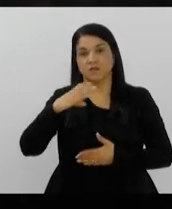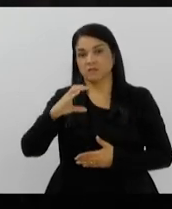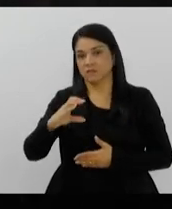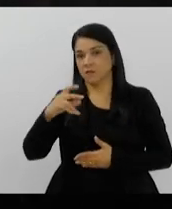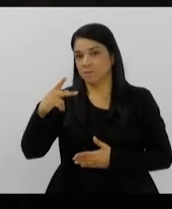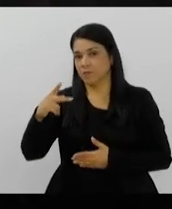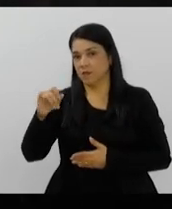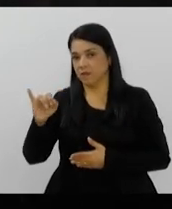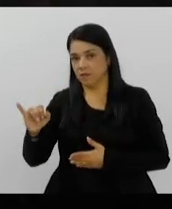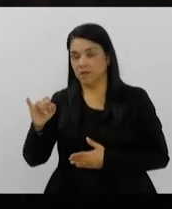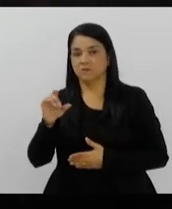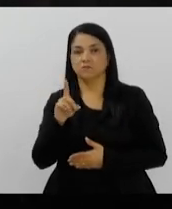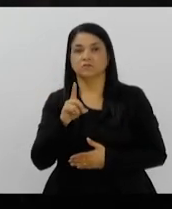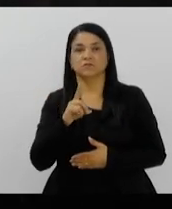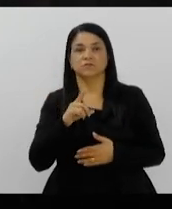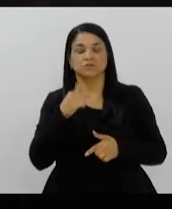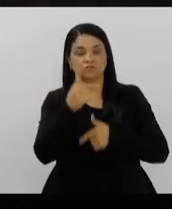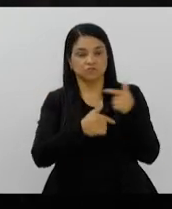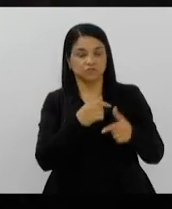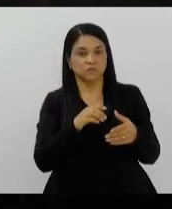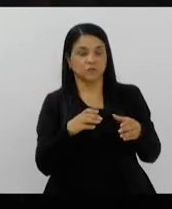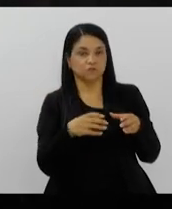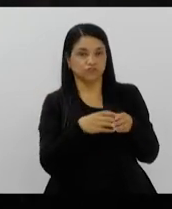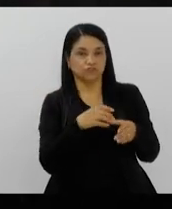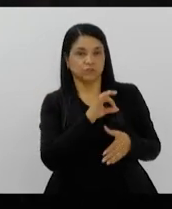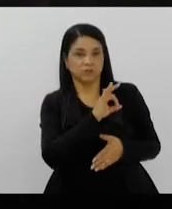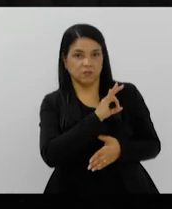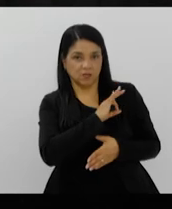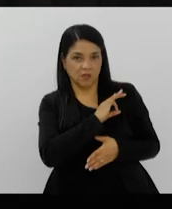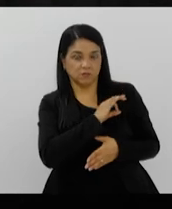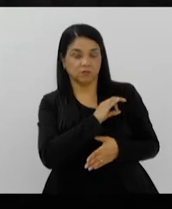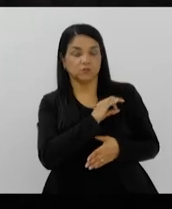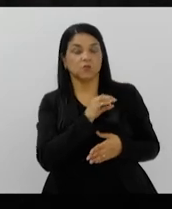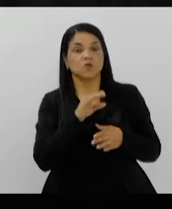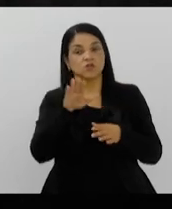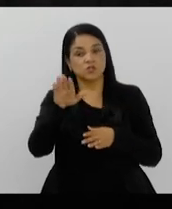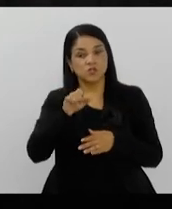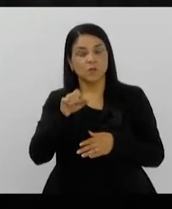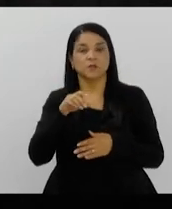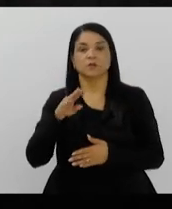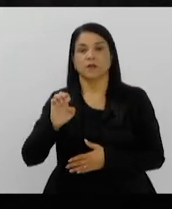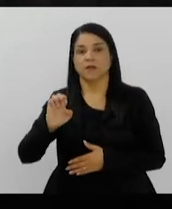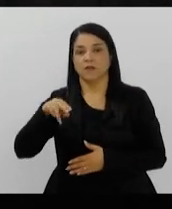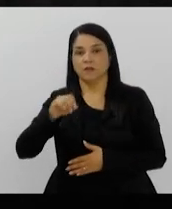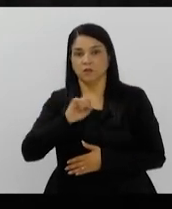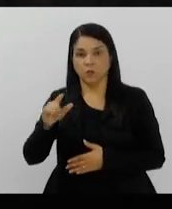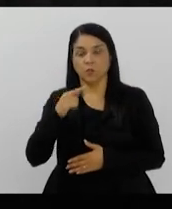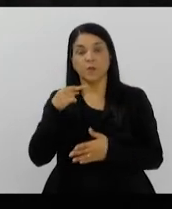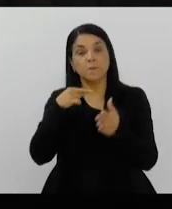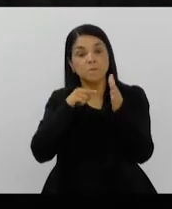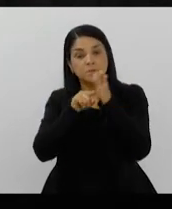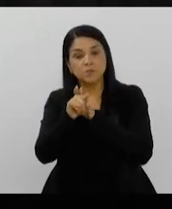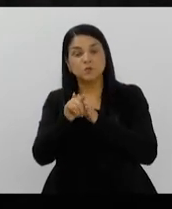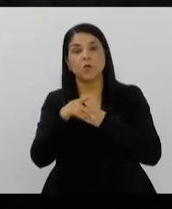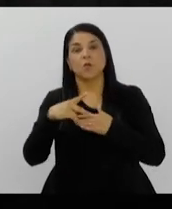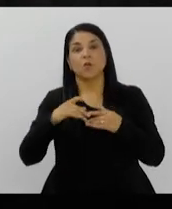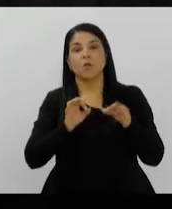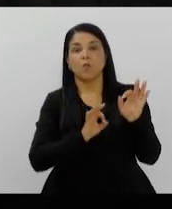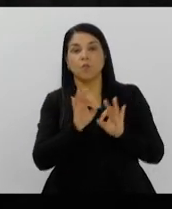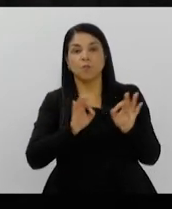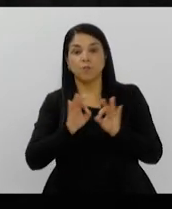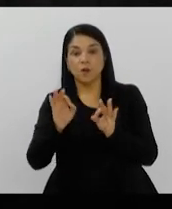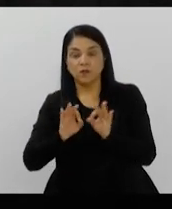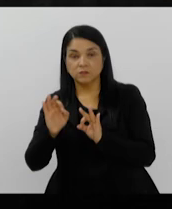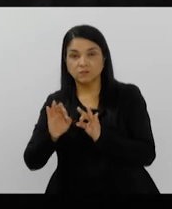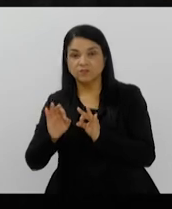dos serviços delegados, ao qual eu faço parte, convocando a Enel para fazer o questionamento do plano de contingência, de